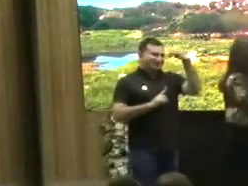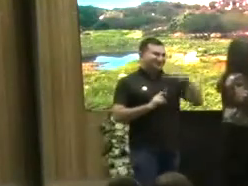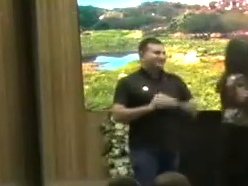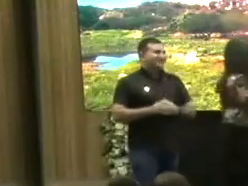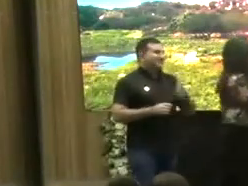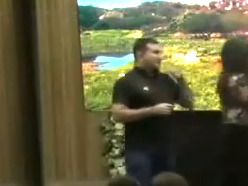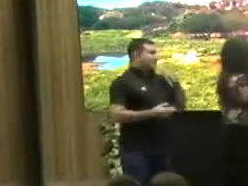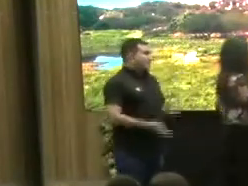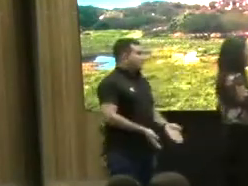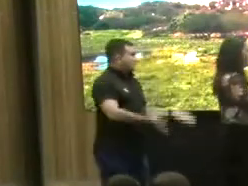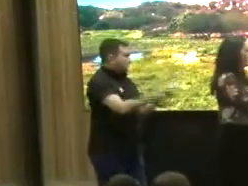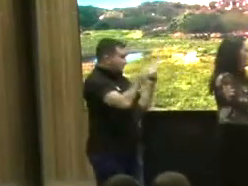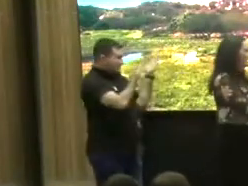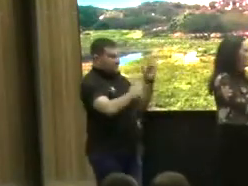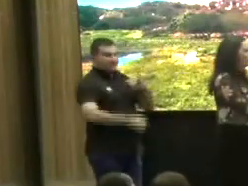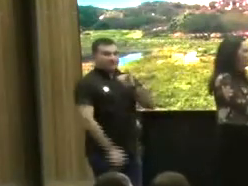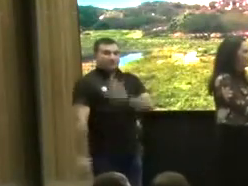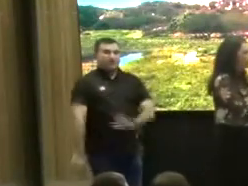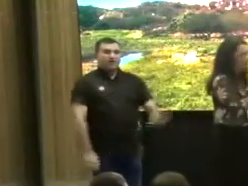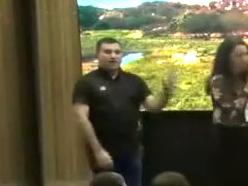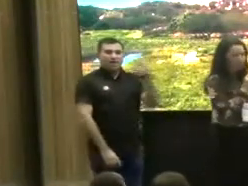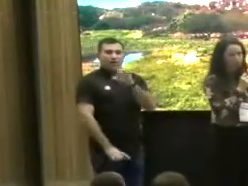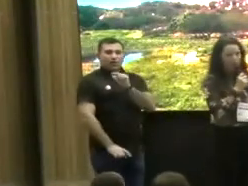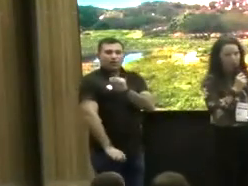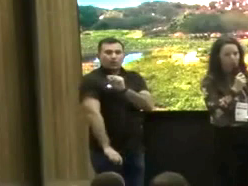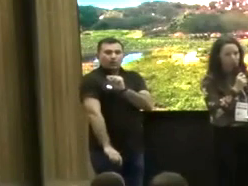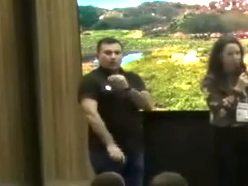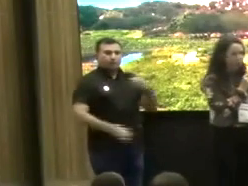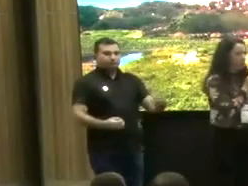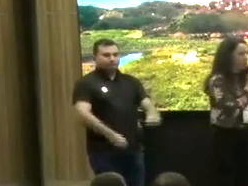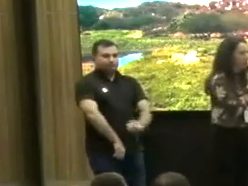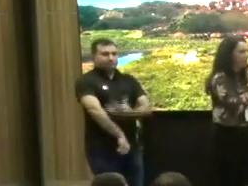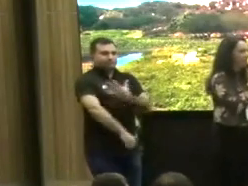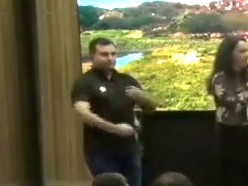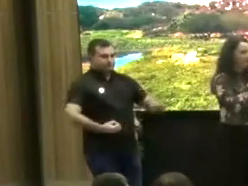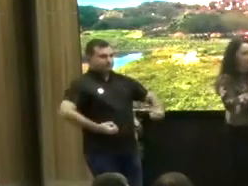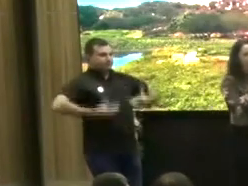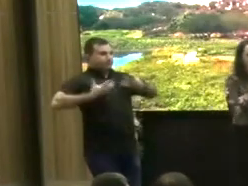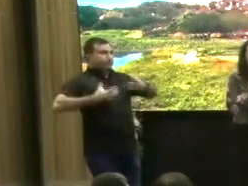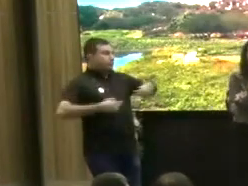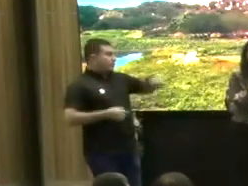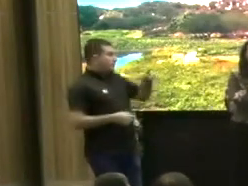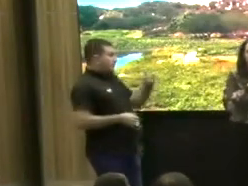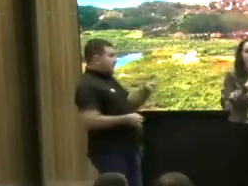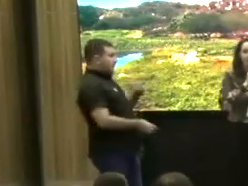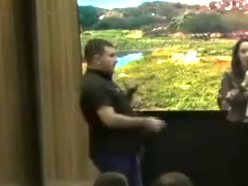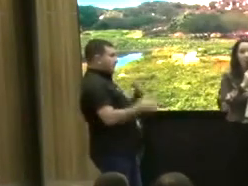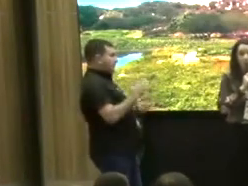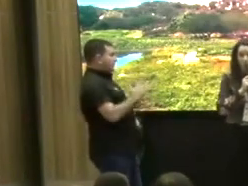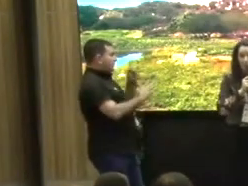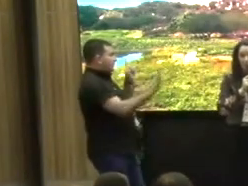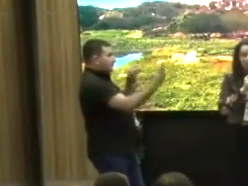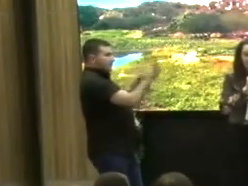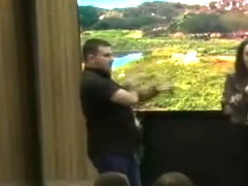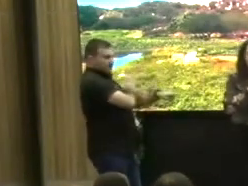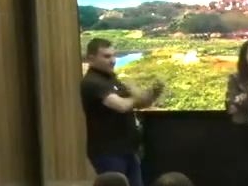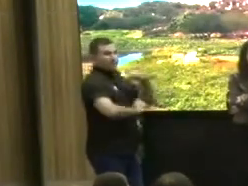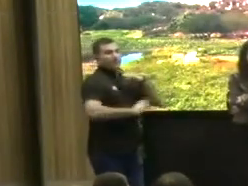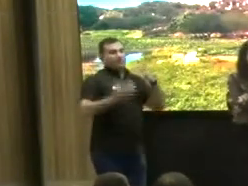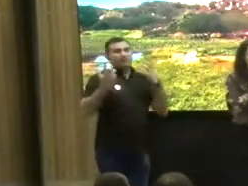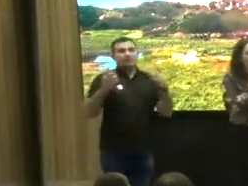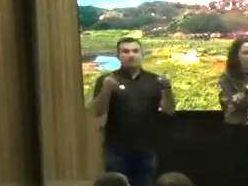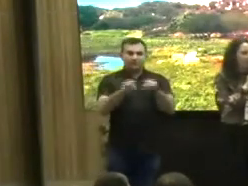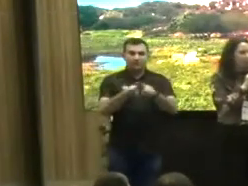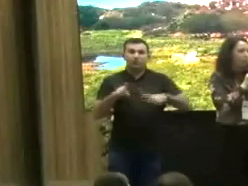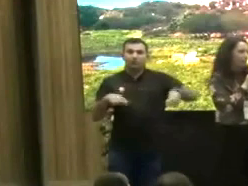Eu trouxe essa imagem, né, como inspiração para os nossos professores para fazer a primeira pergunta. Gostaria também de que a